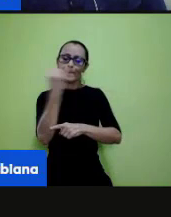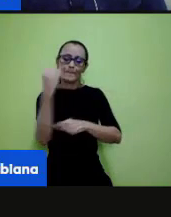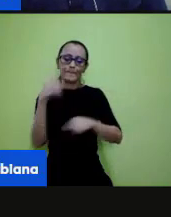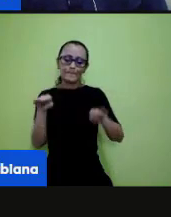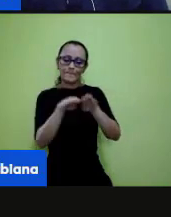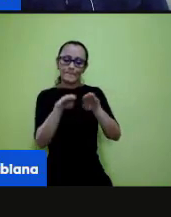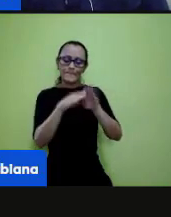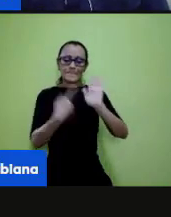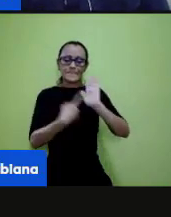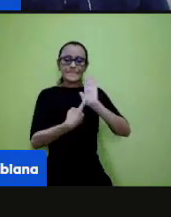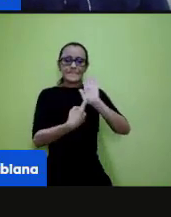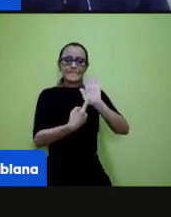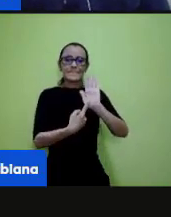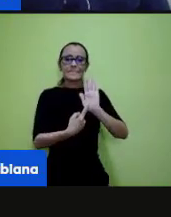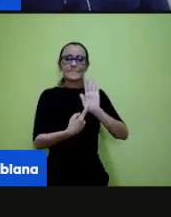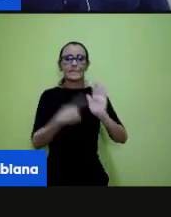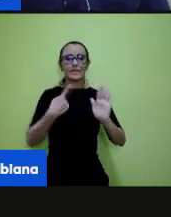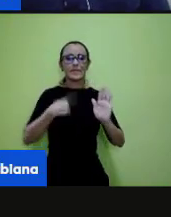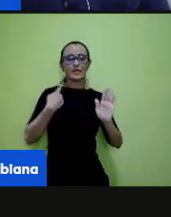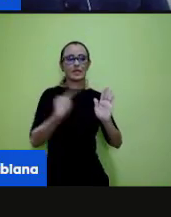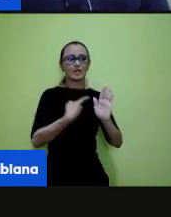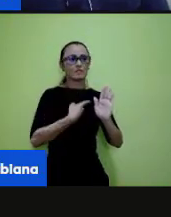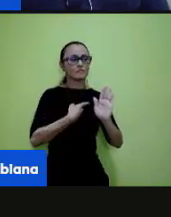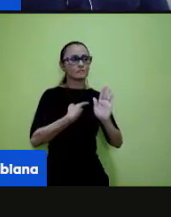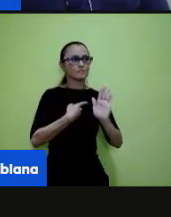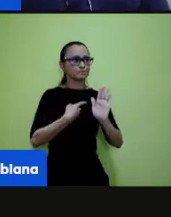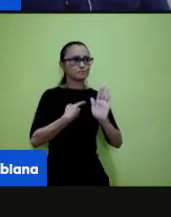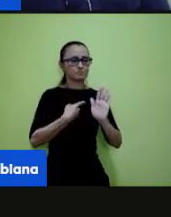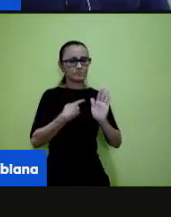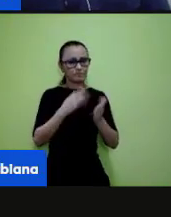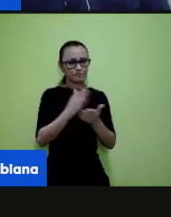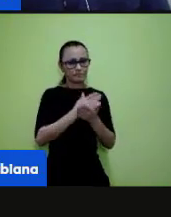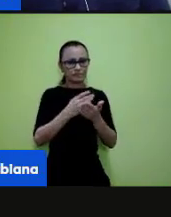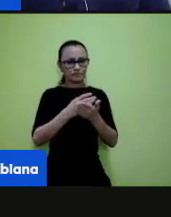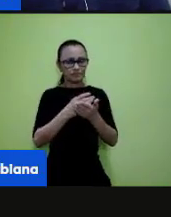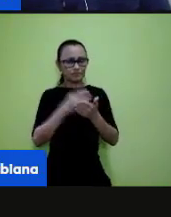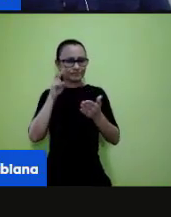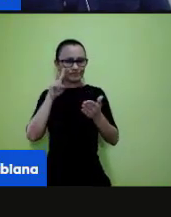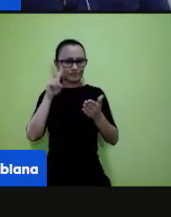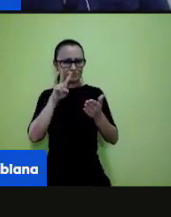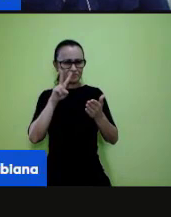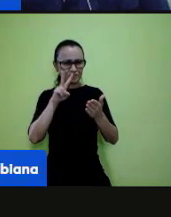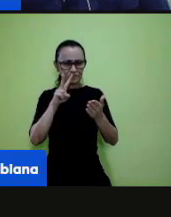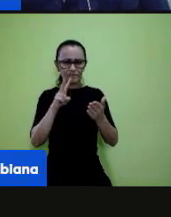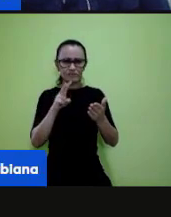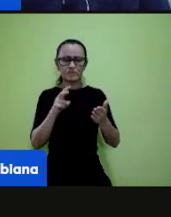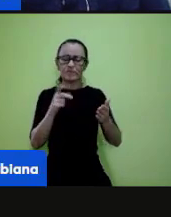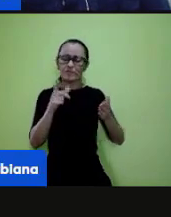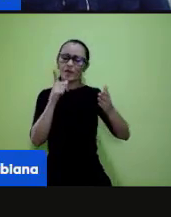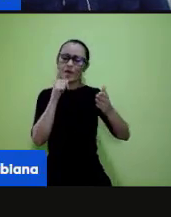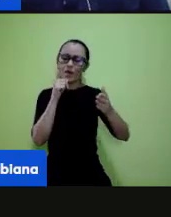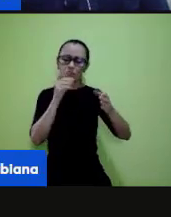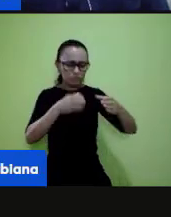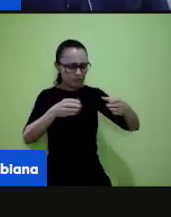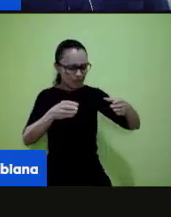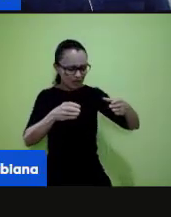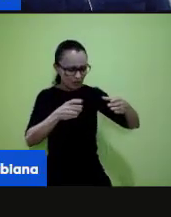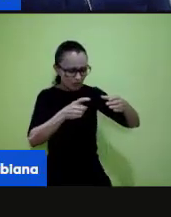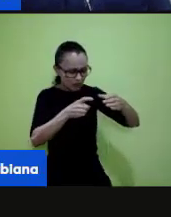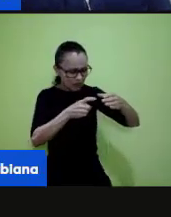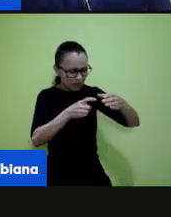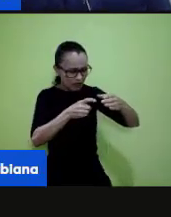assim, nós visualizamos larvas e pupas em um recipiente com água. O que eu posso fazer com